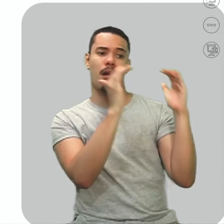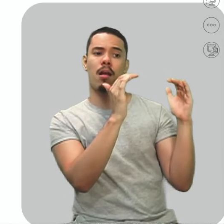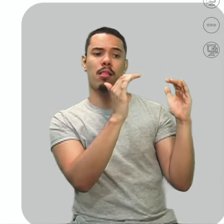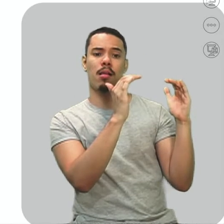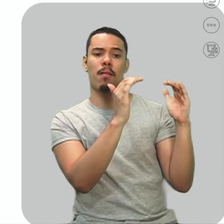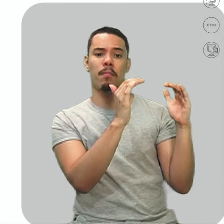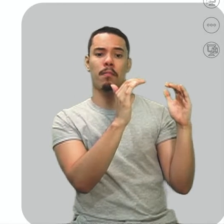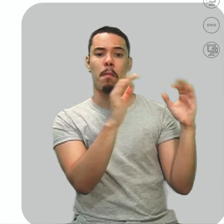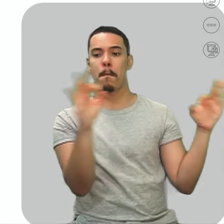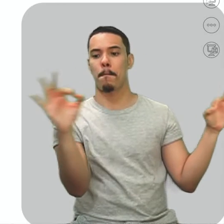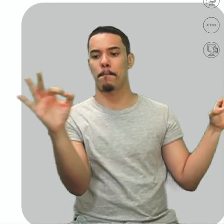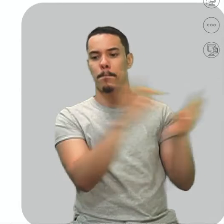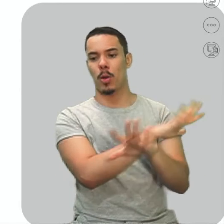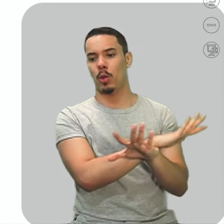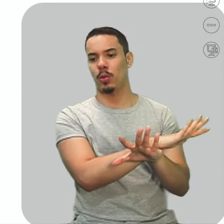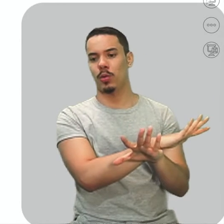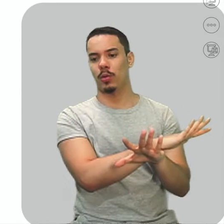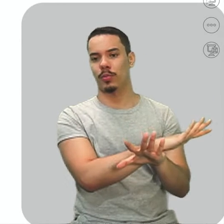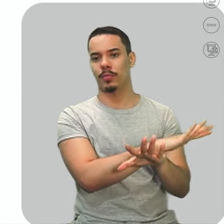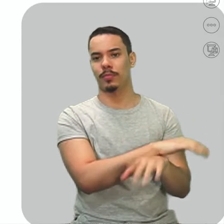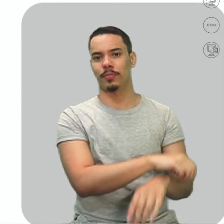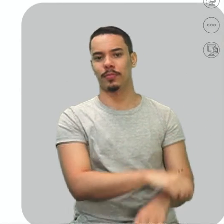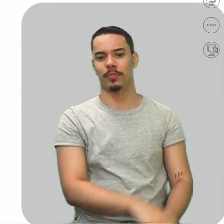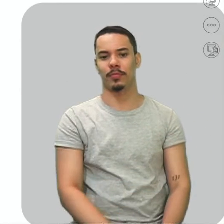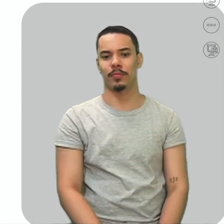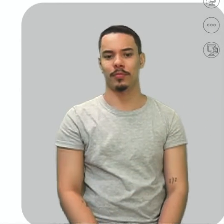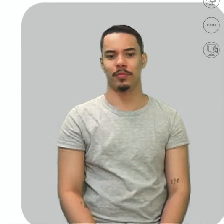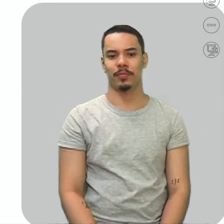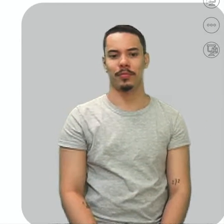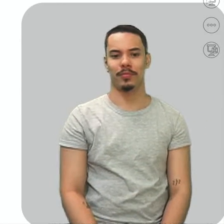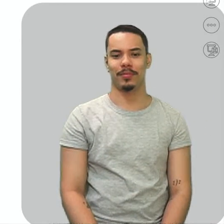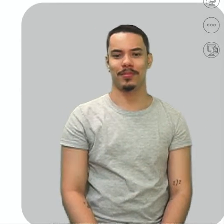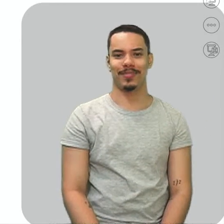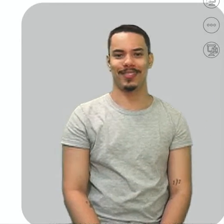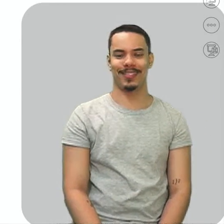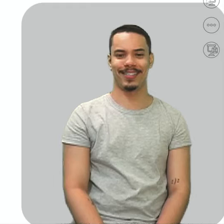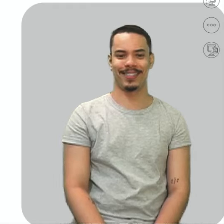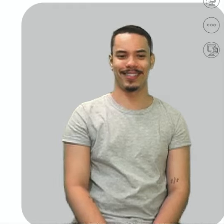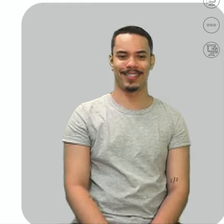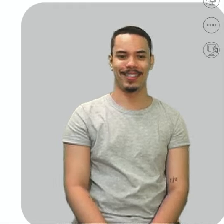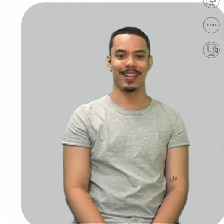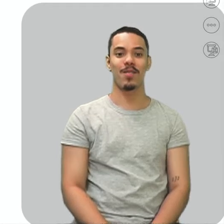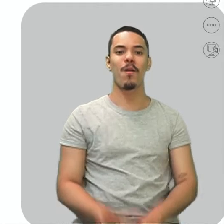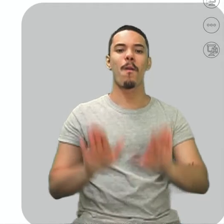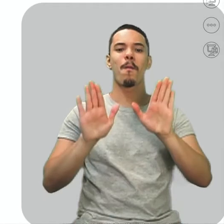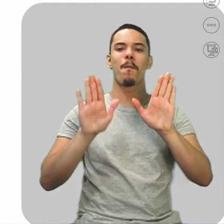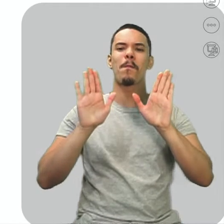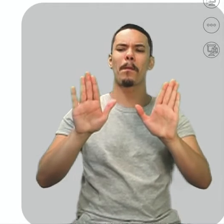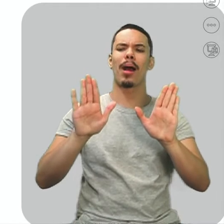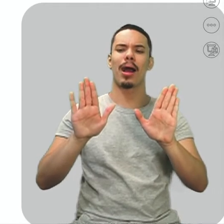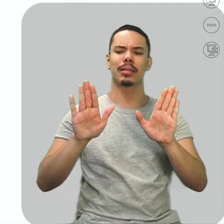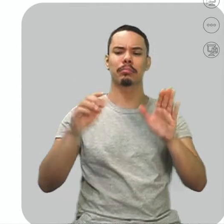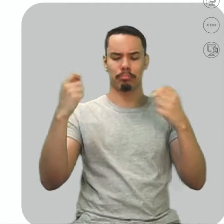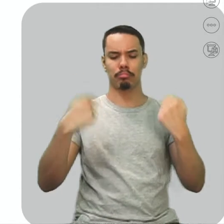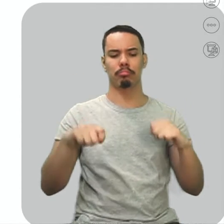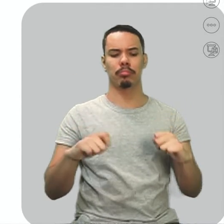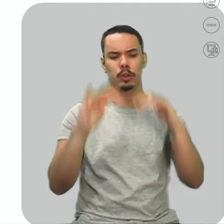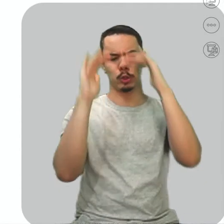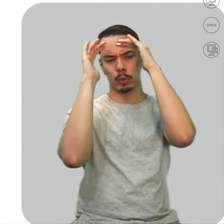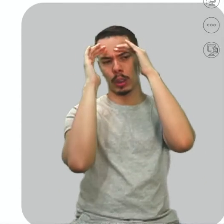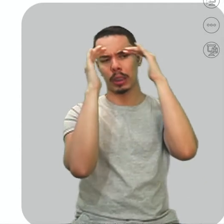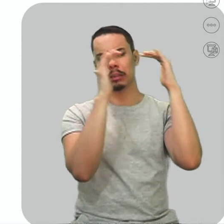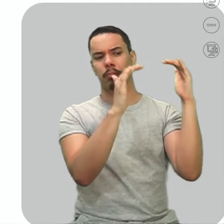respeitar lá e aí amadinho esse maus mas